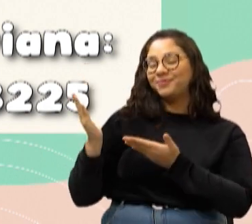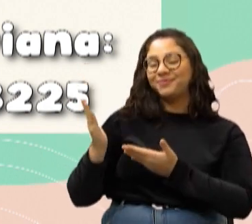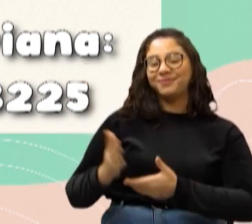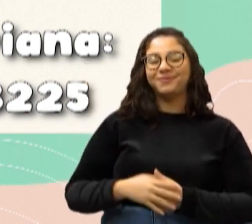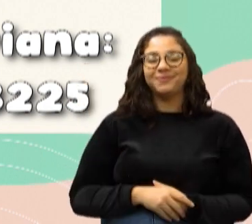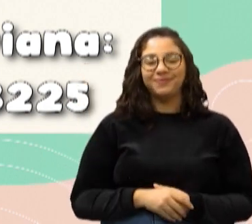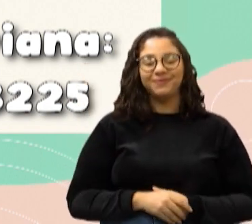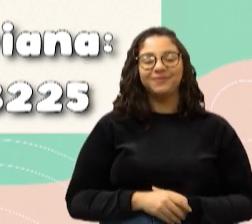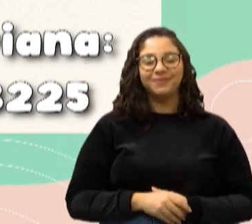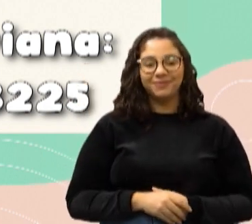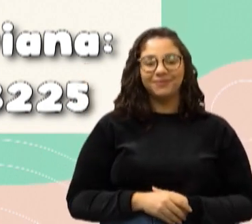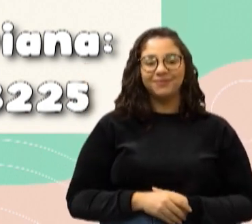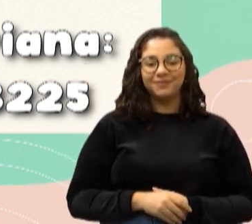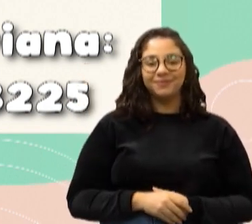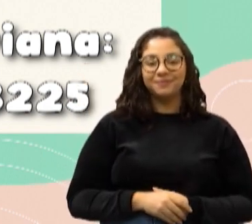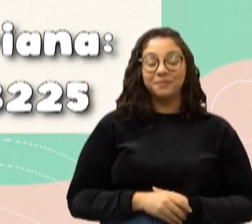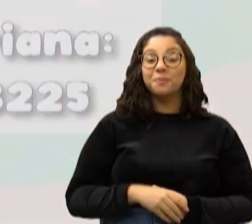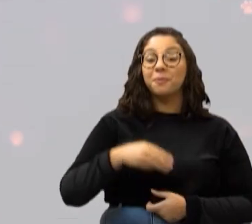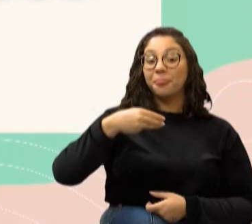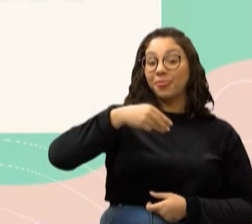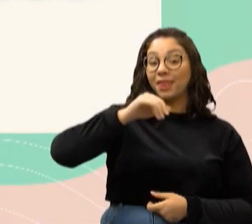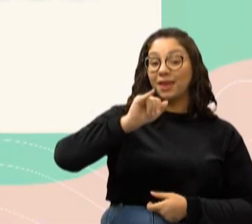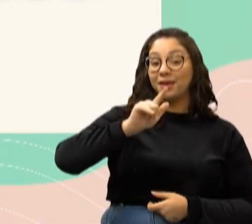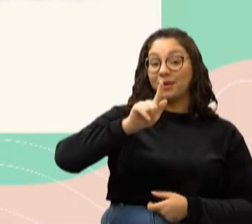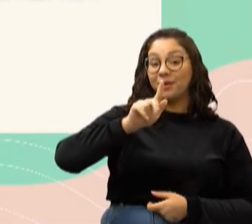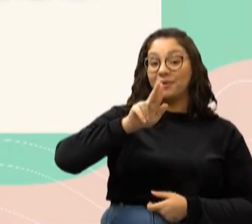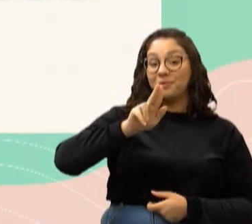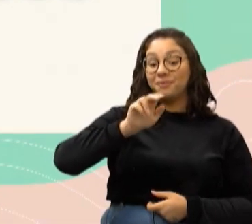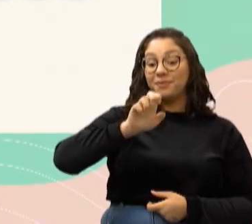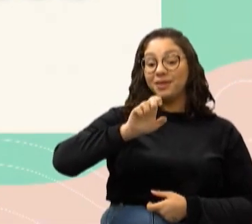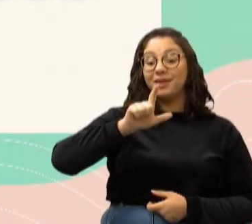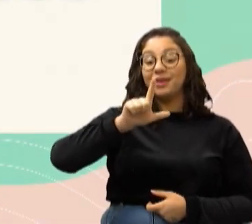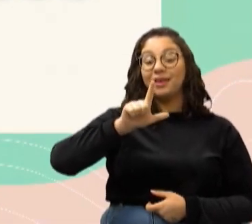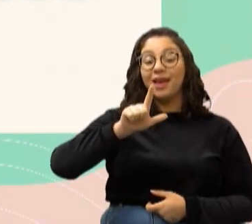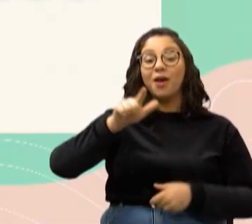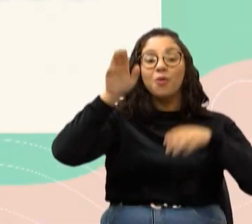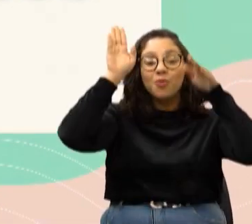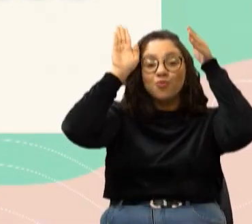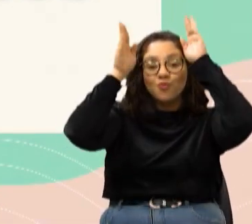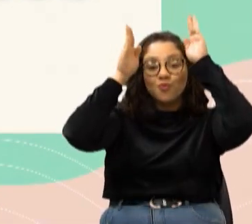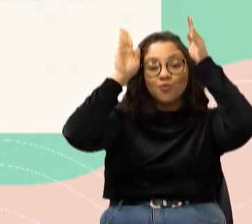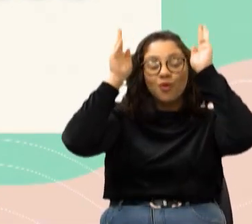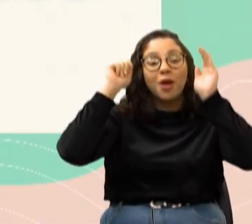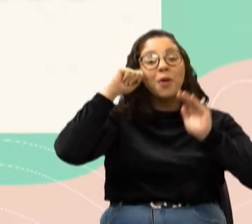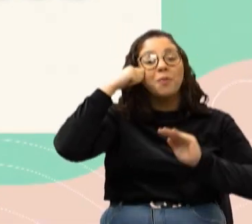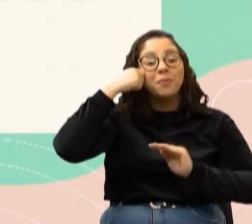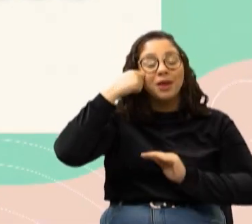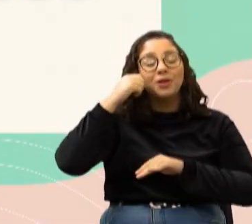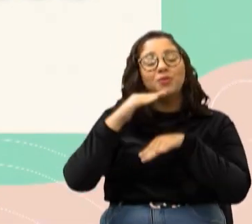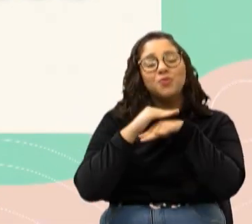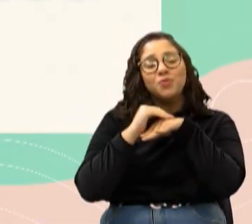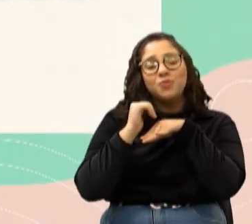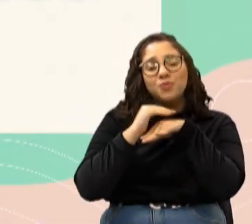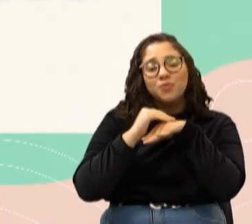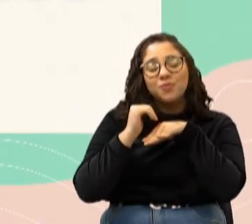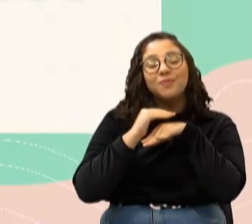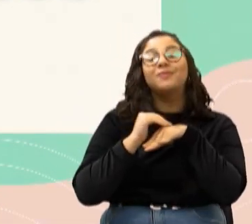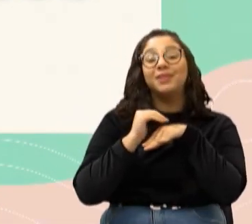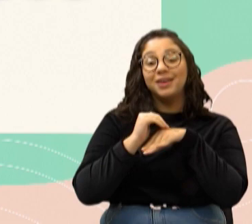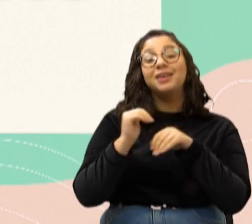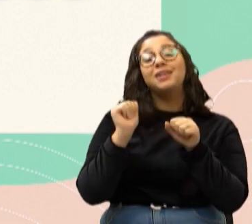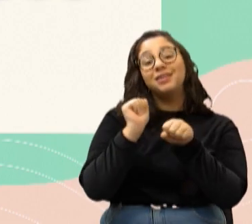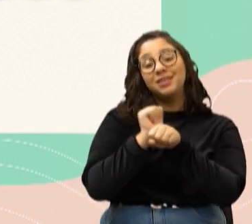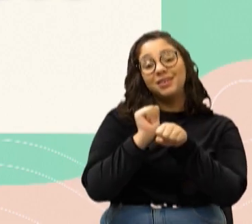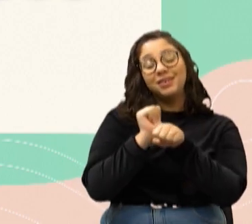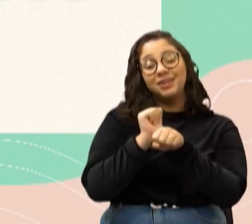997 70 8225. Miguel, esse frajolinha de 4 meses, é muito carinhoso